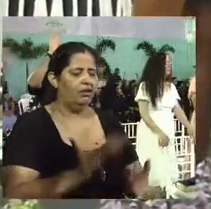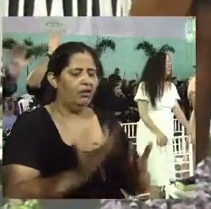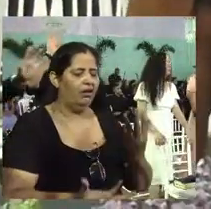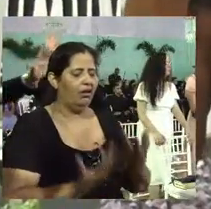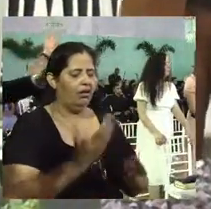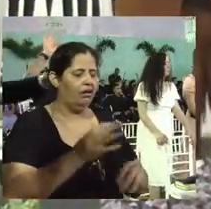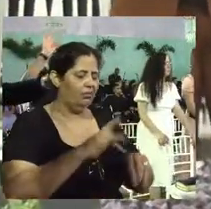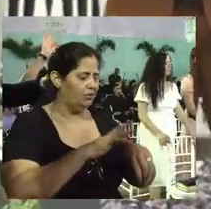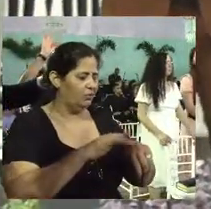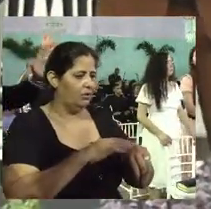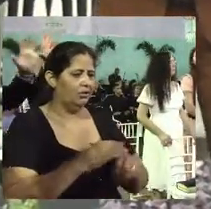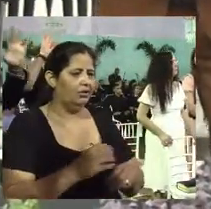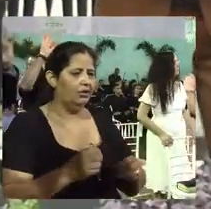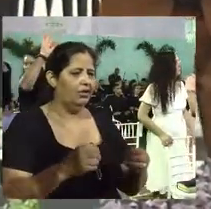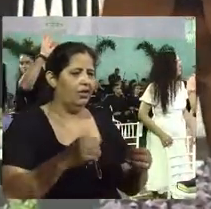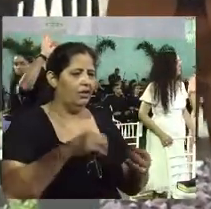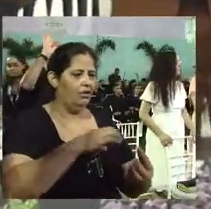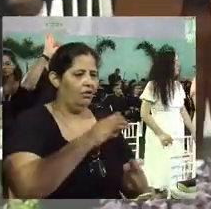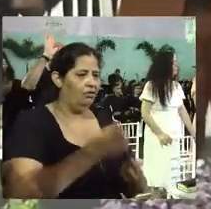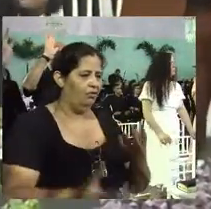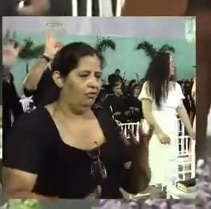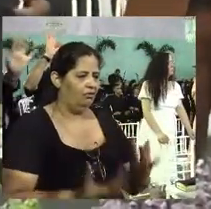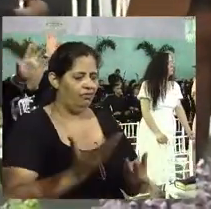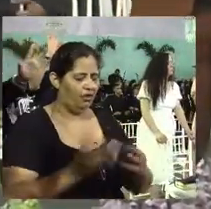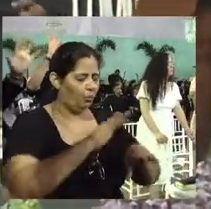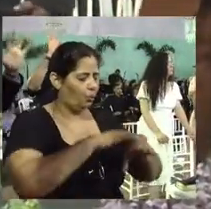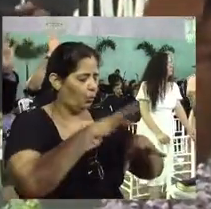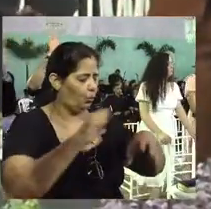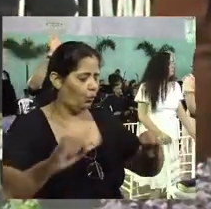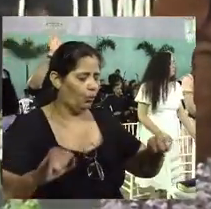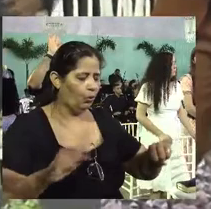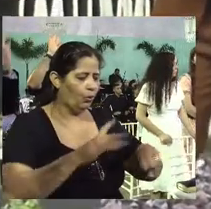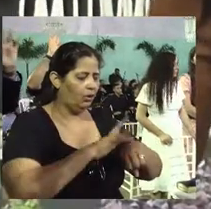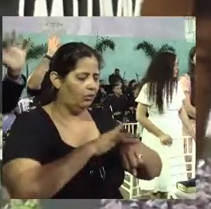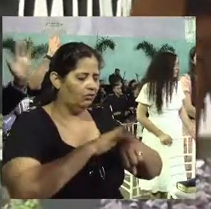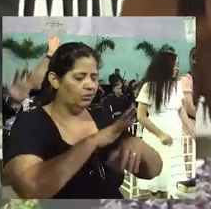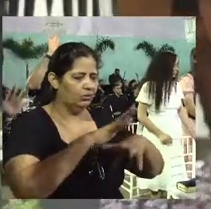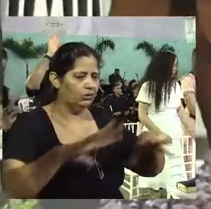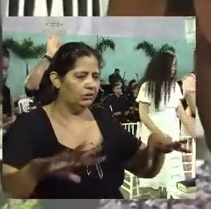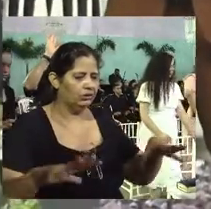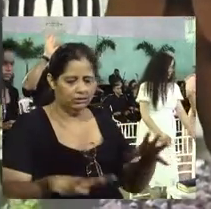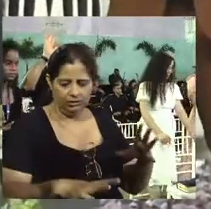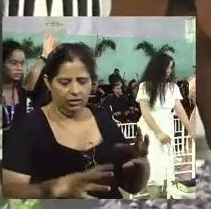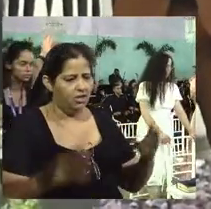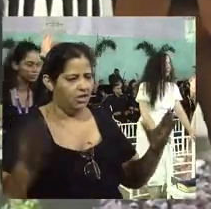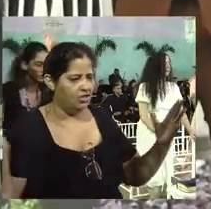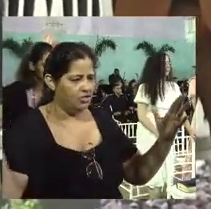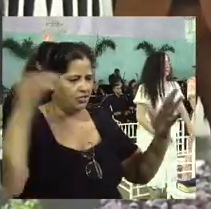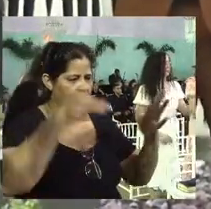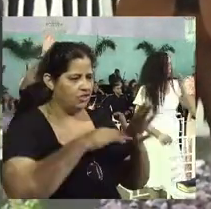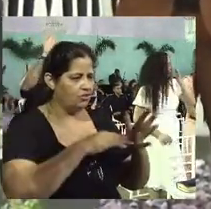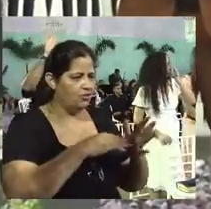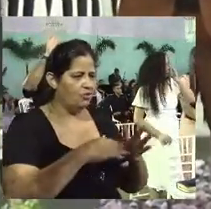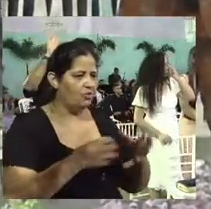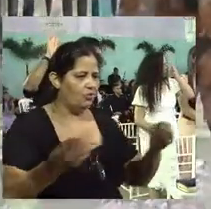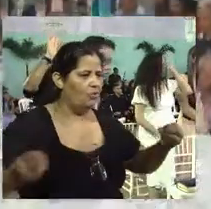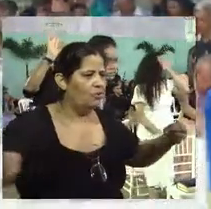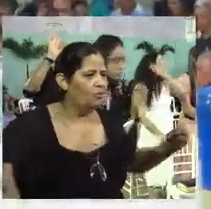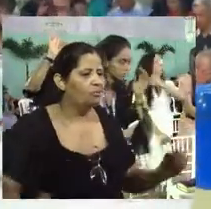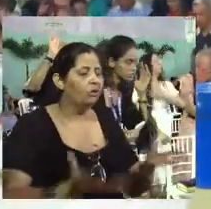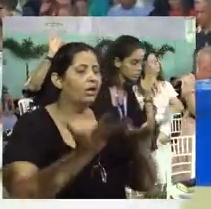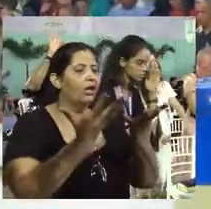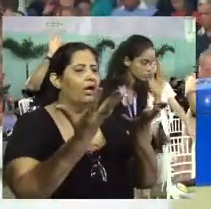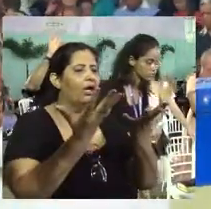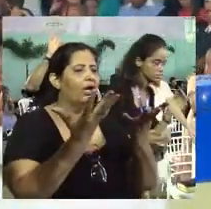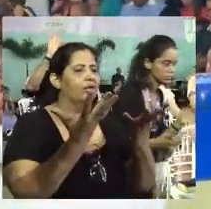vai curando e batizando agora vai curando e renovando mais alto mais alto a cura já chegou o milagre já aconteceu